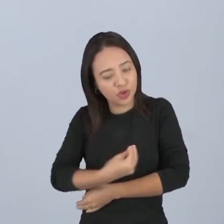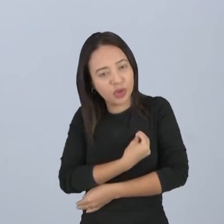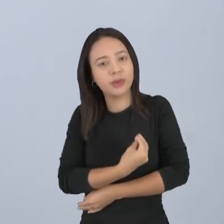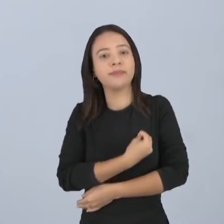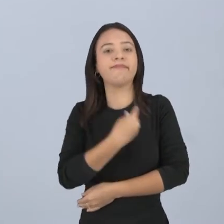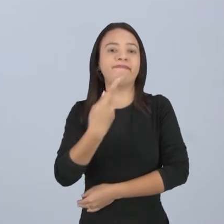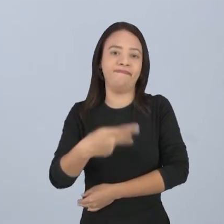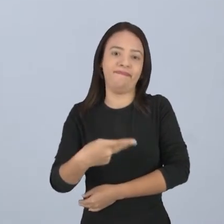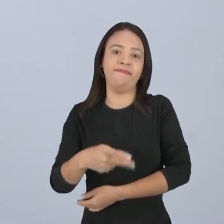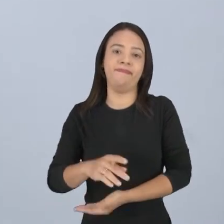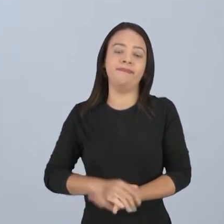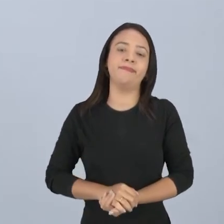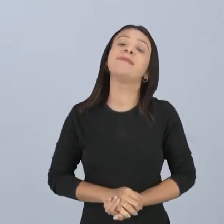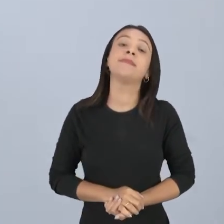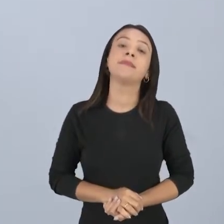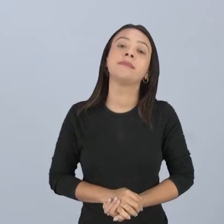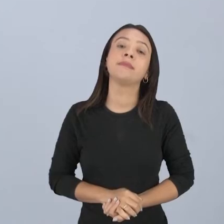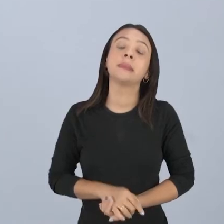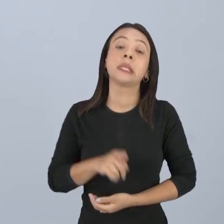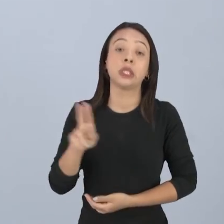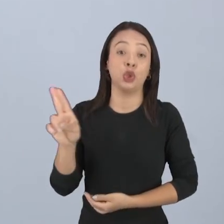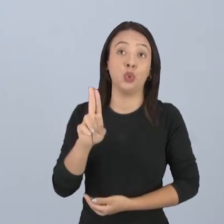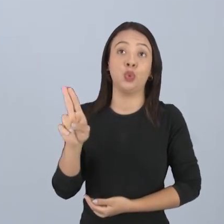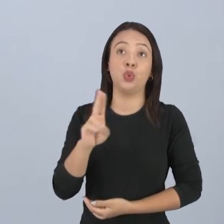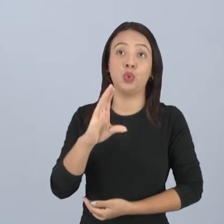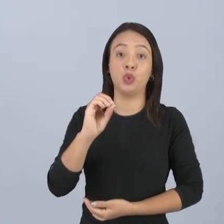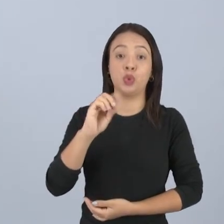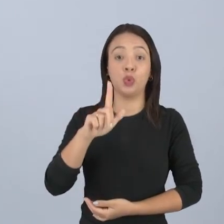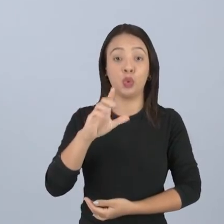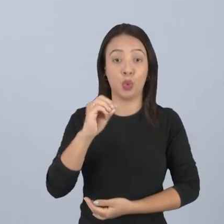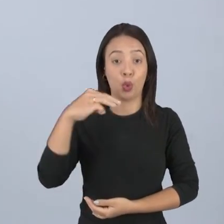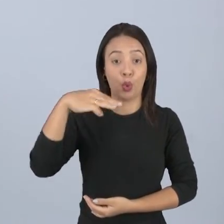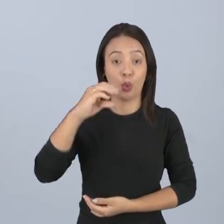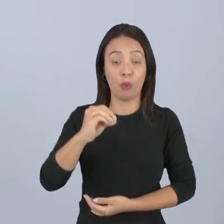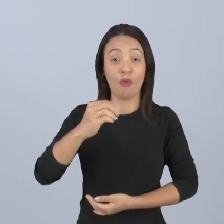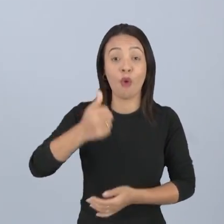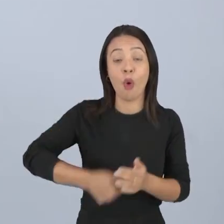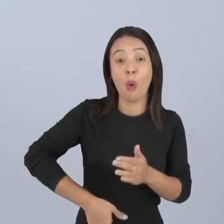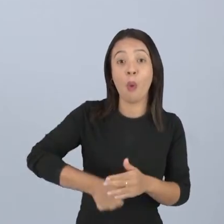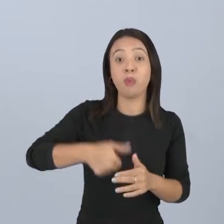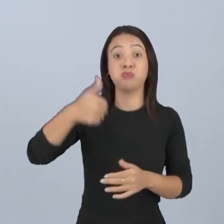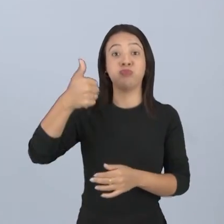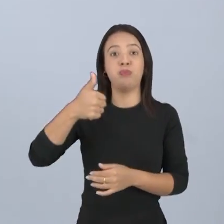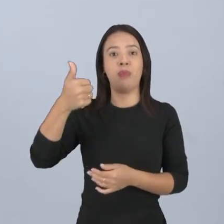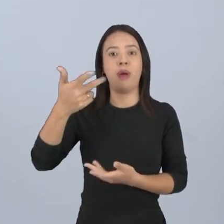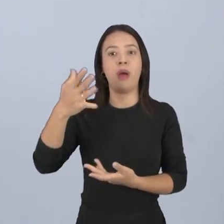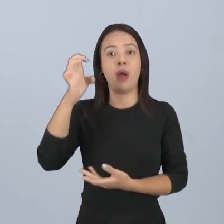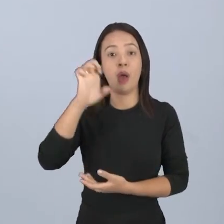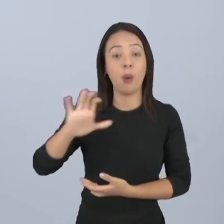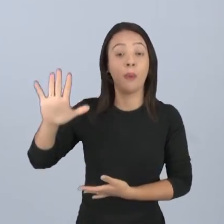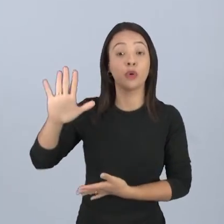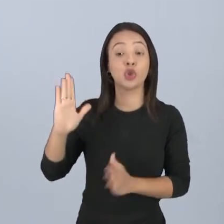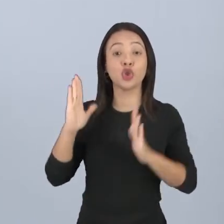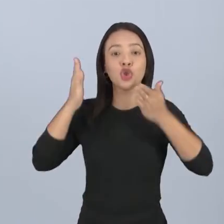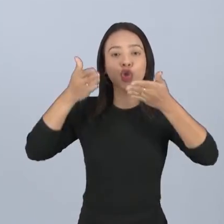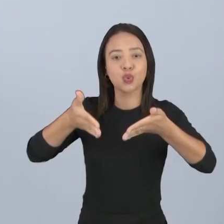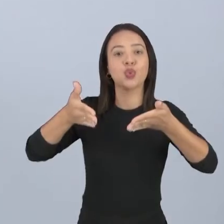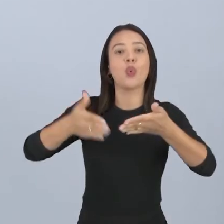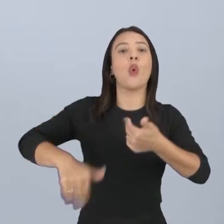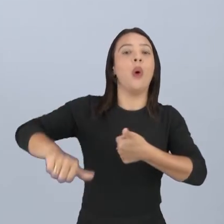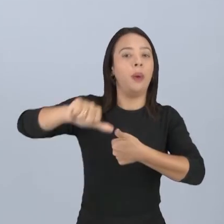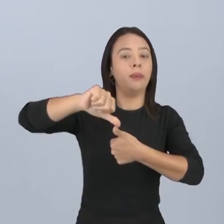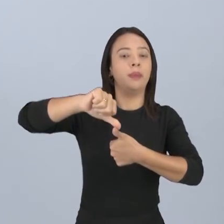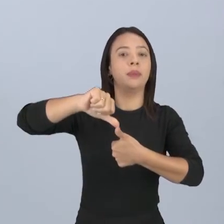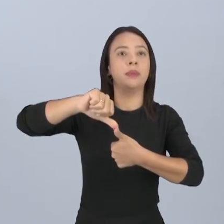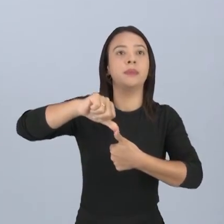quem não sabe, Cristóvão Colombo ele foi, né, o primeiro europeu a chegar à região da América, né? Claro que esse mérito ficou para